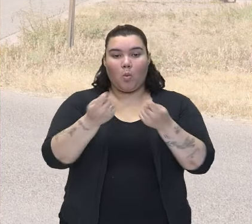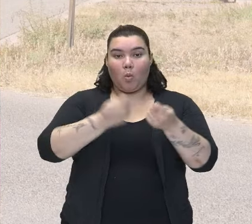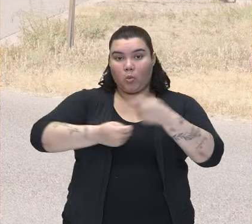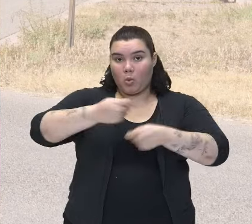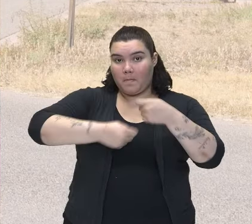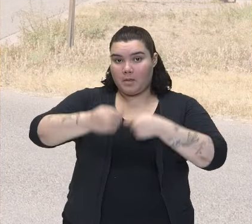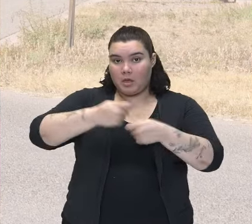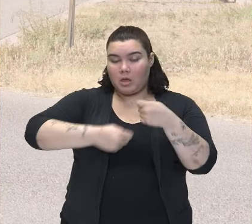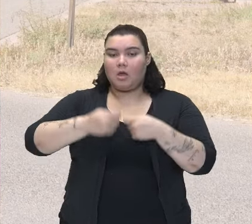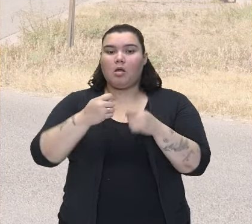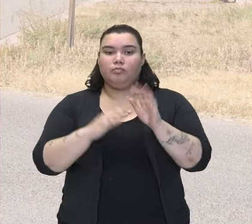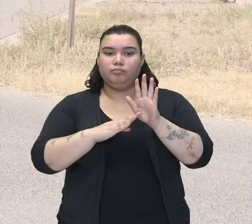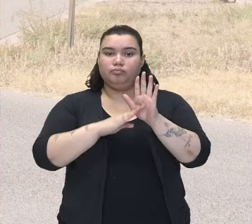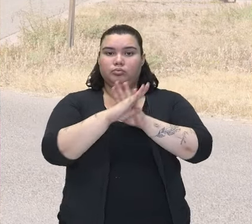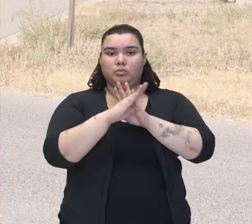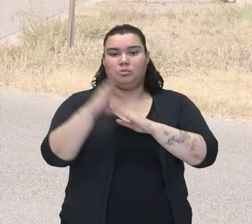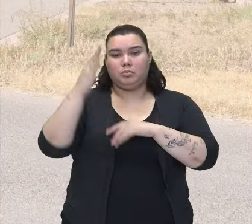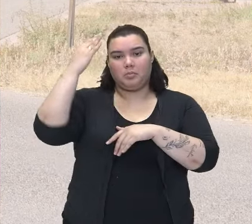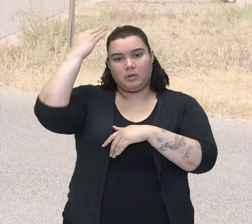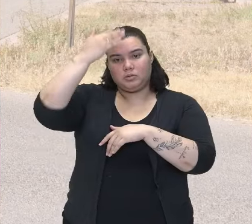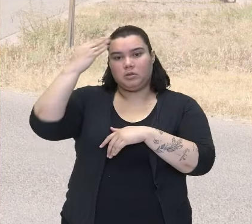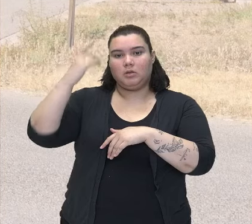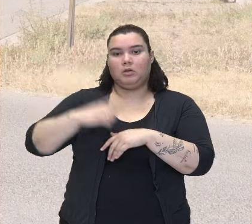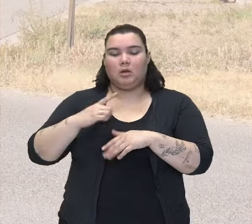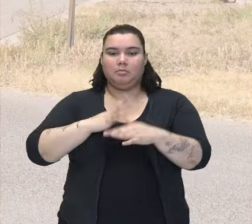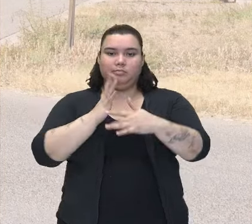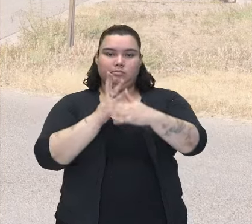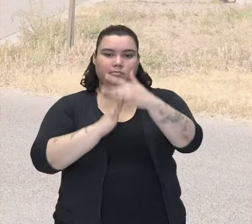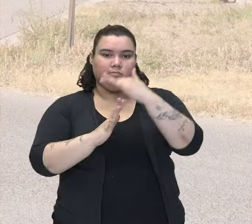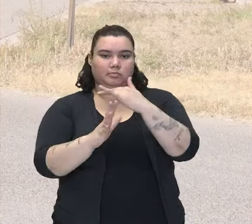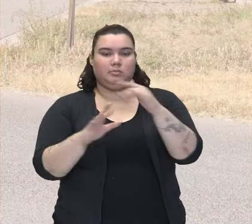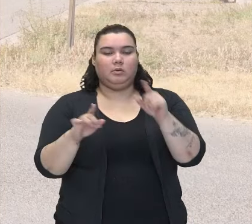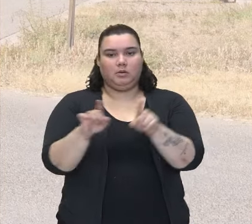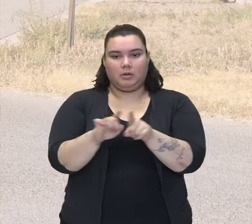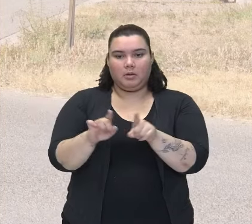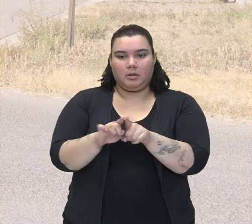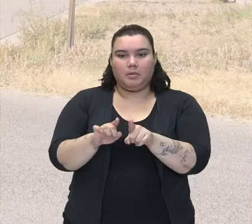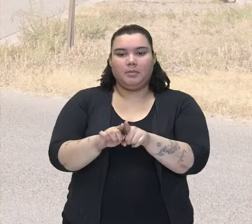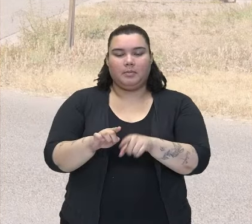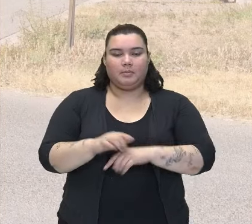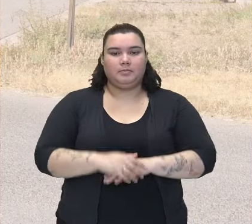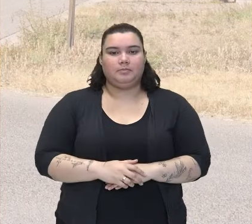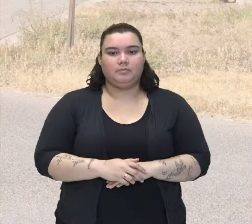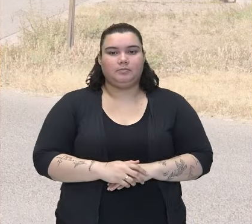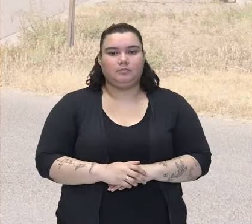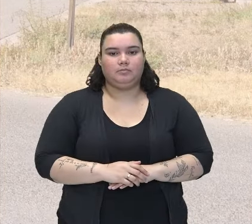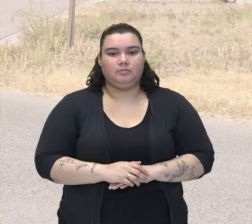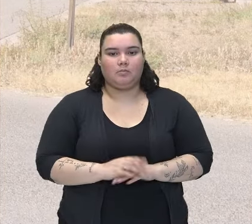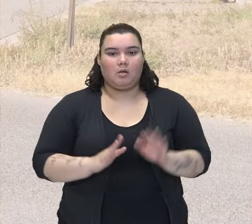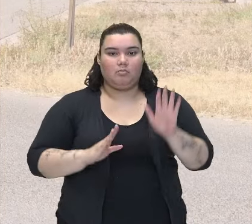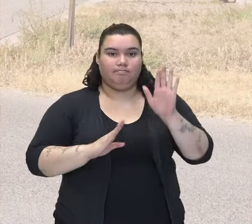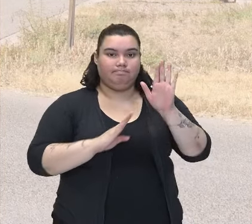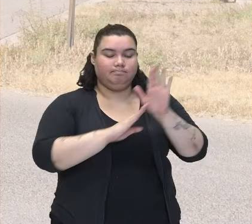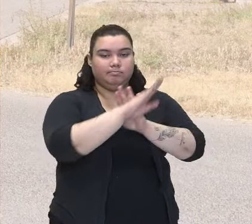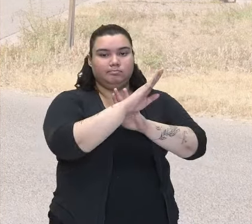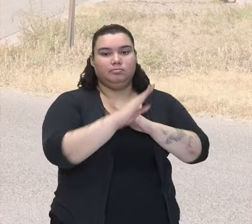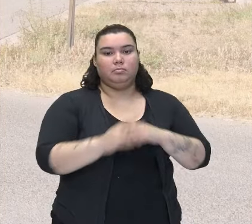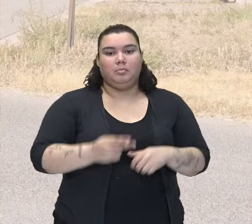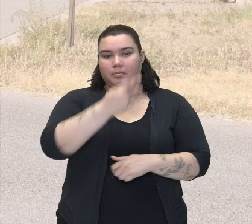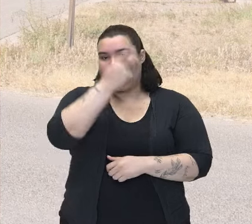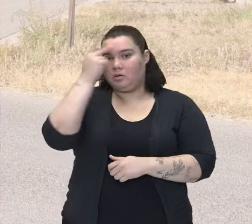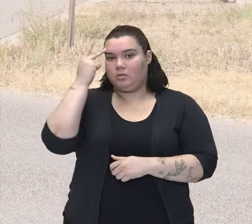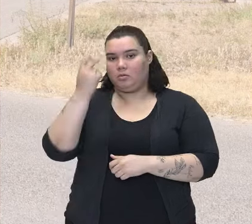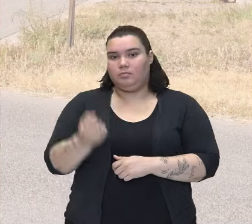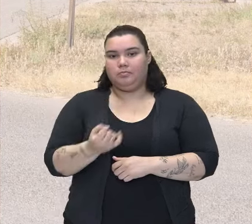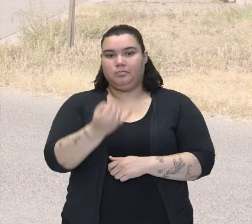México, o país ele acaba também atraindo muitos imigrantes aí nos últimos anos. E o aumento do número de estrangeiros, né,